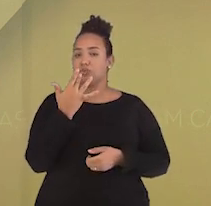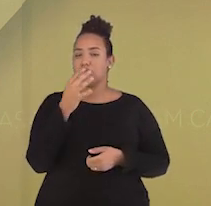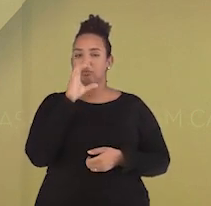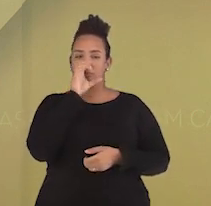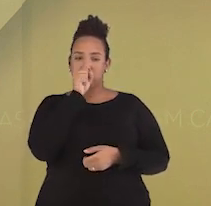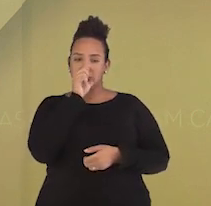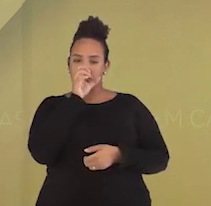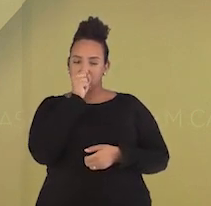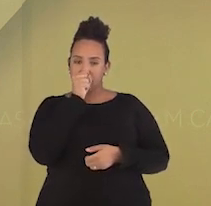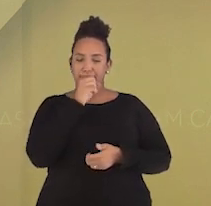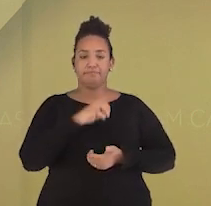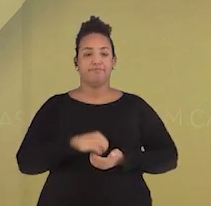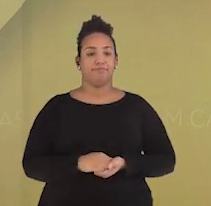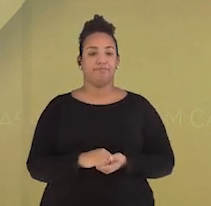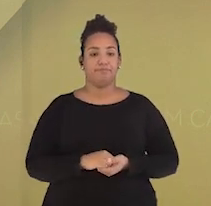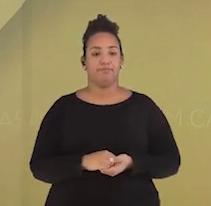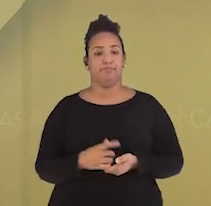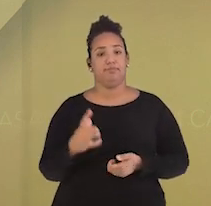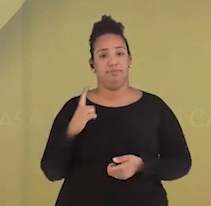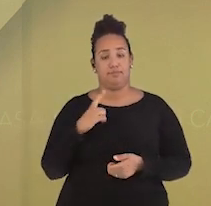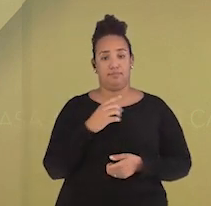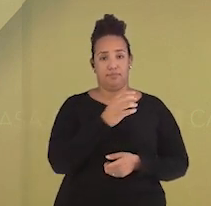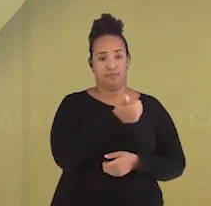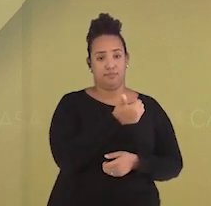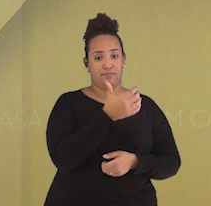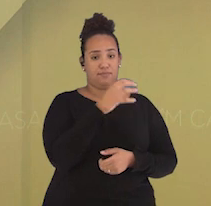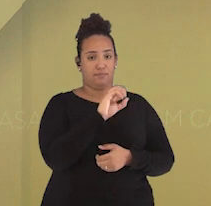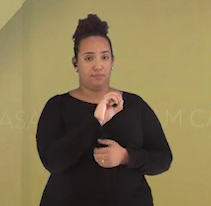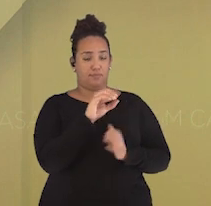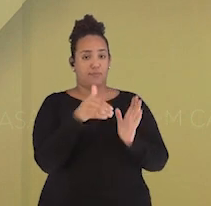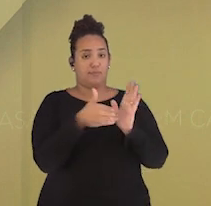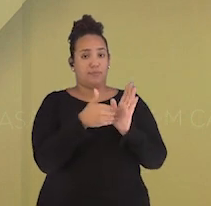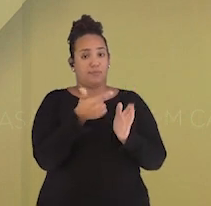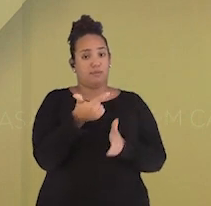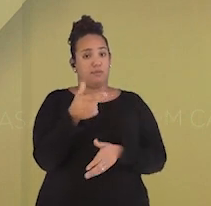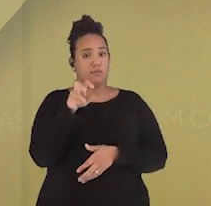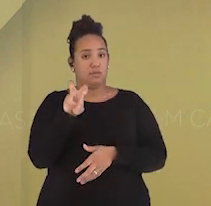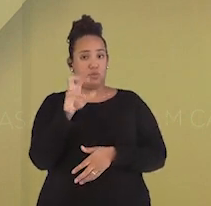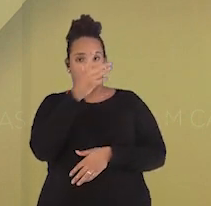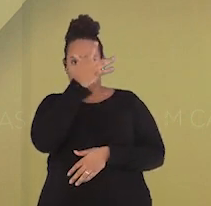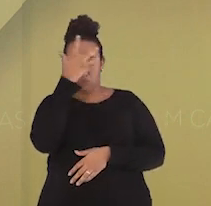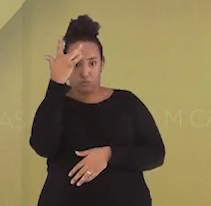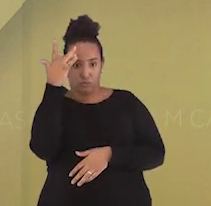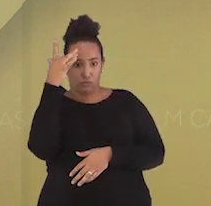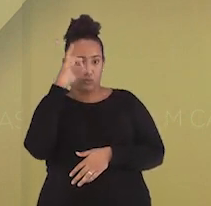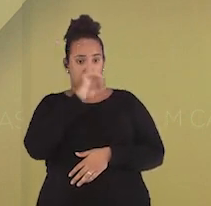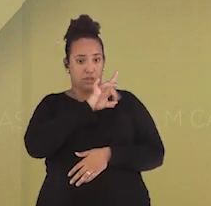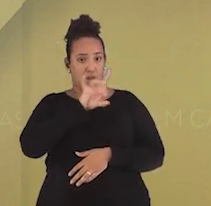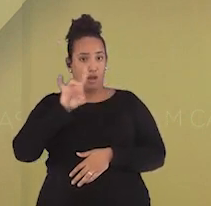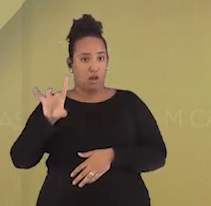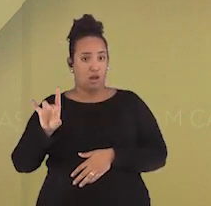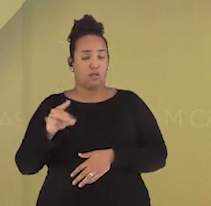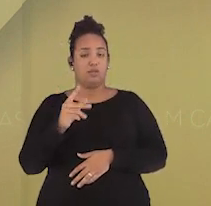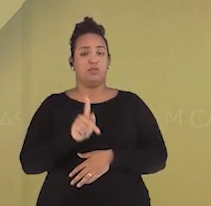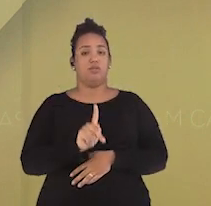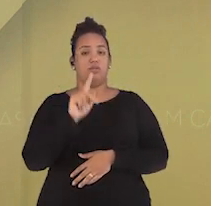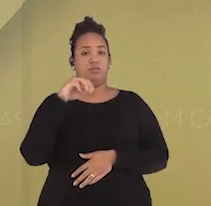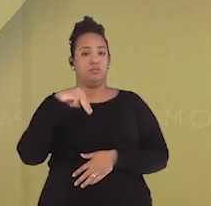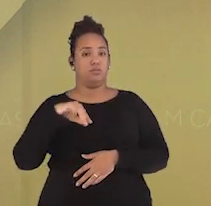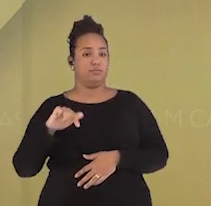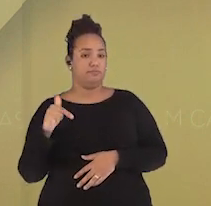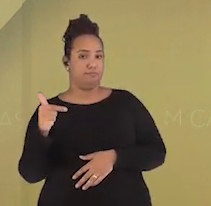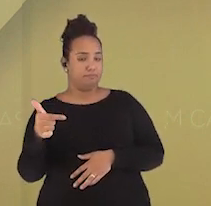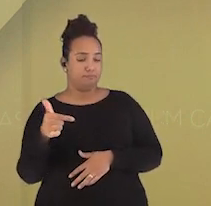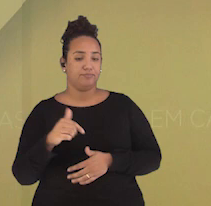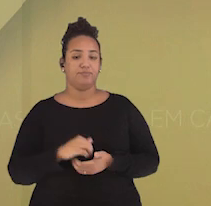laranja, nós temos a média de 10 a 25 habitantes por quilômetro quadrado. No